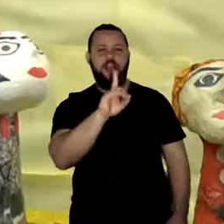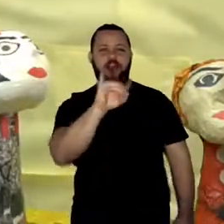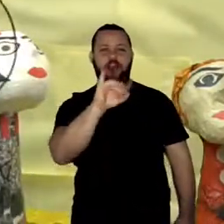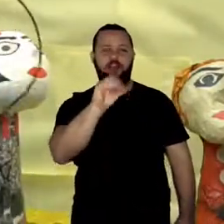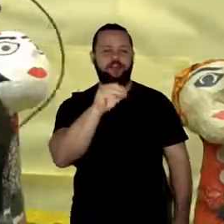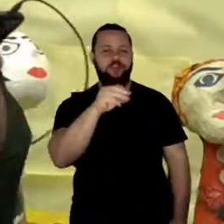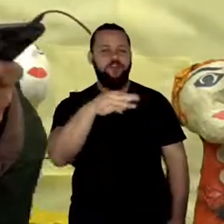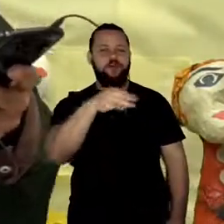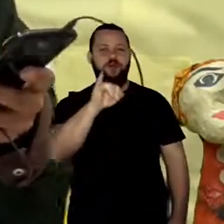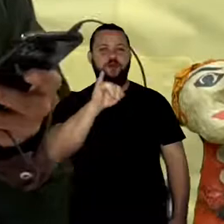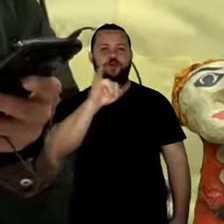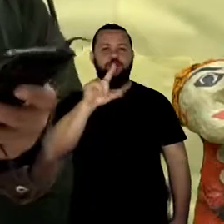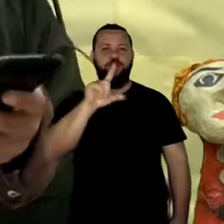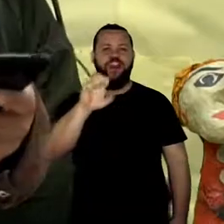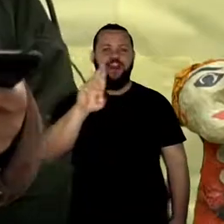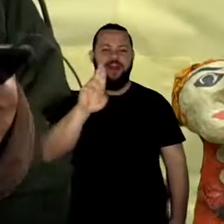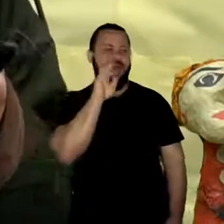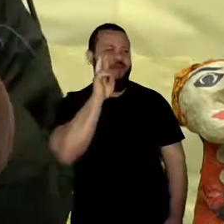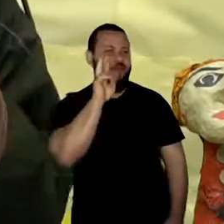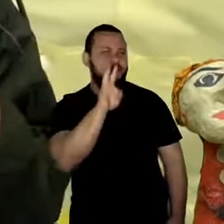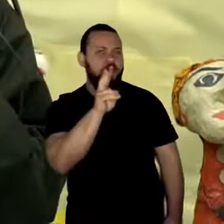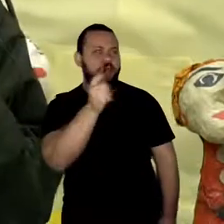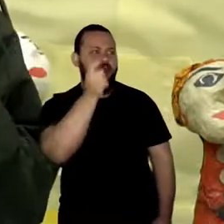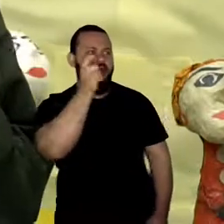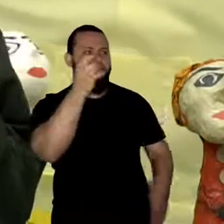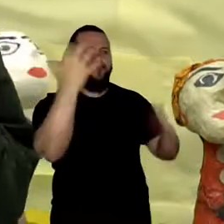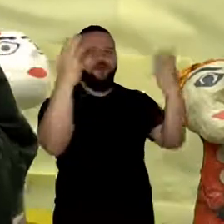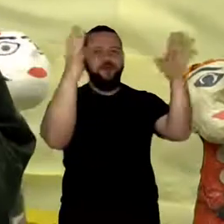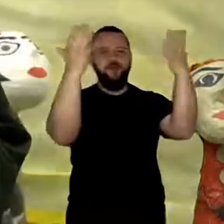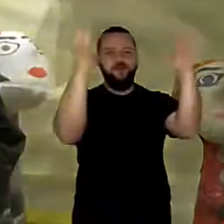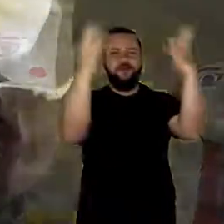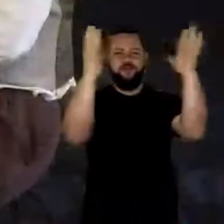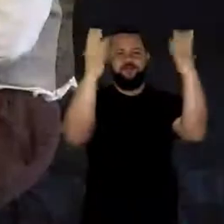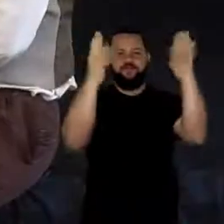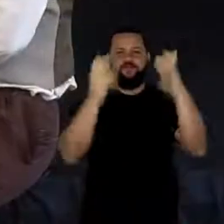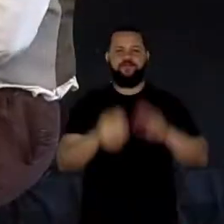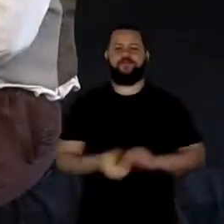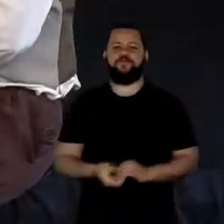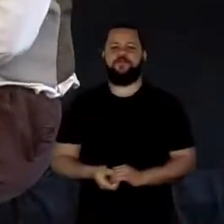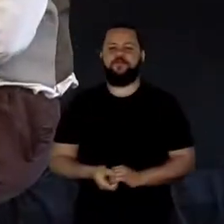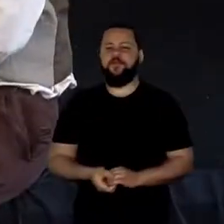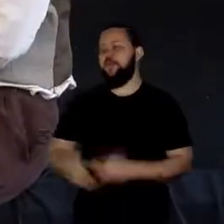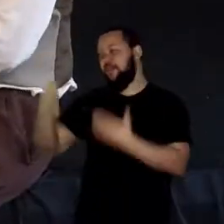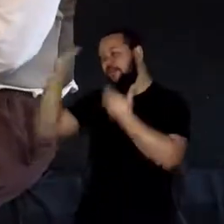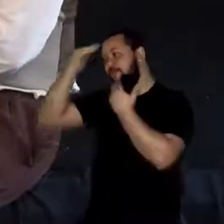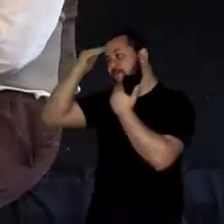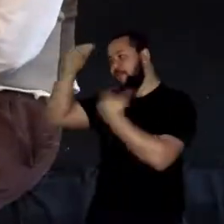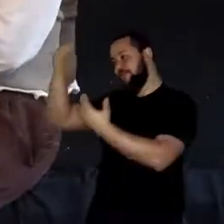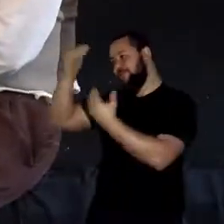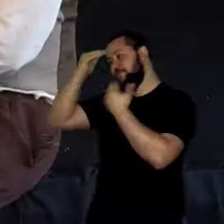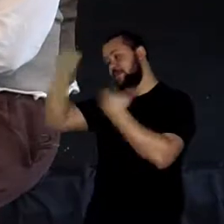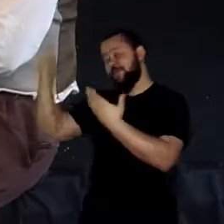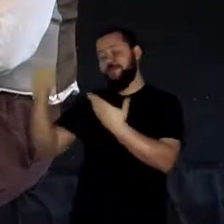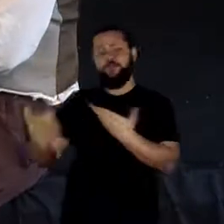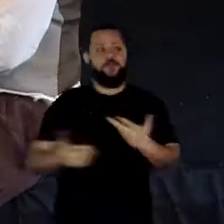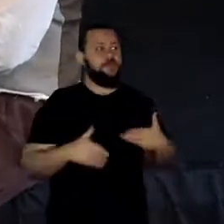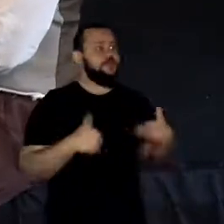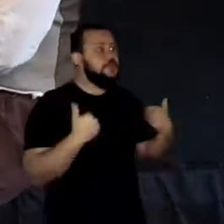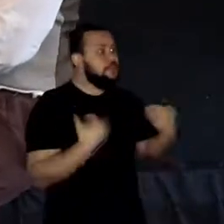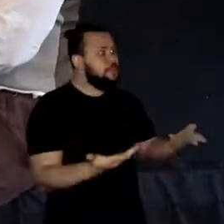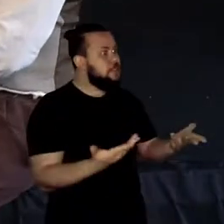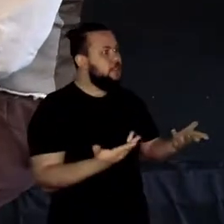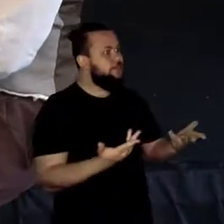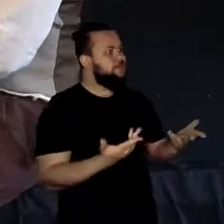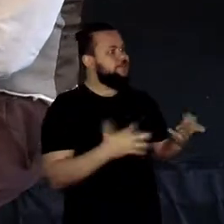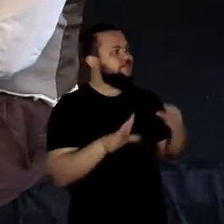também deixou aqui uns comentários dizendo parabéns e batendo muitas palmas. Legal, obrigado. Então, e outra coisa que é